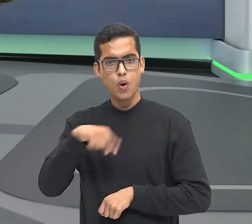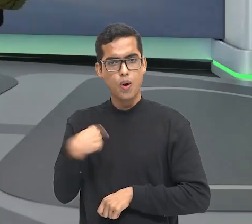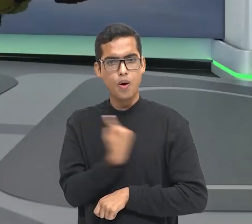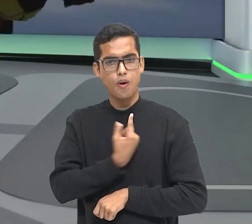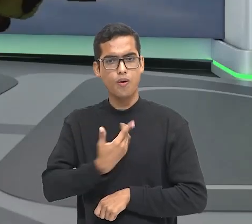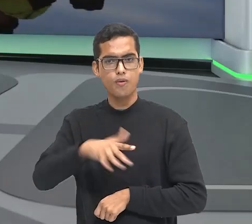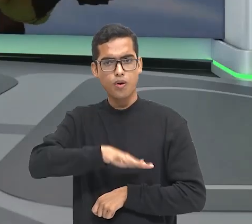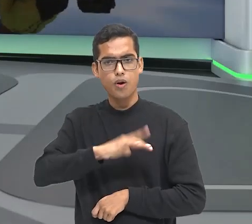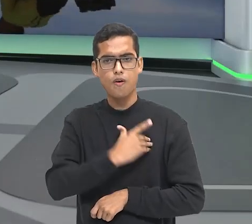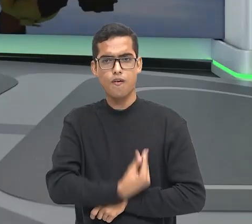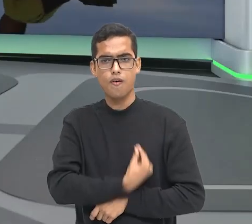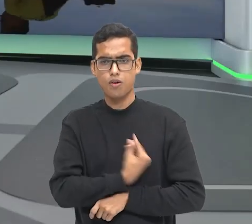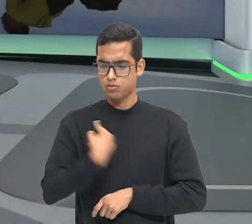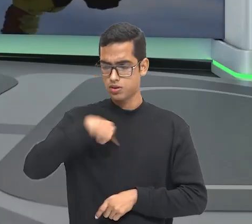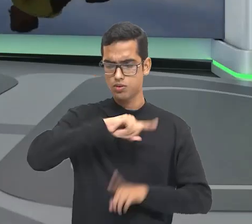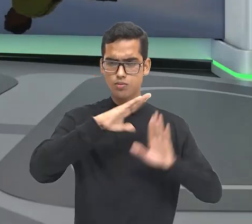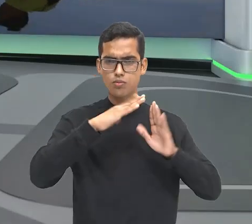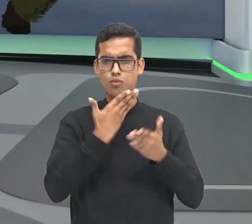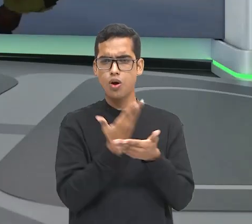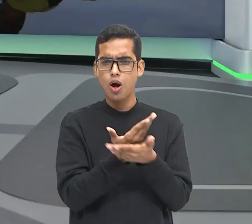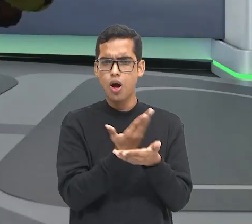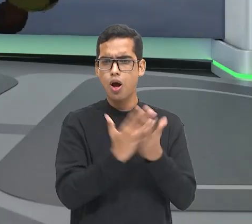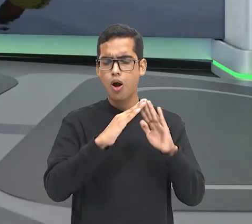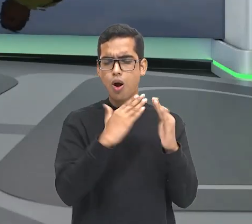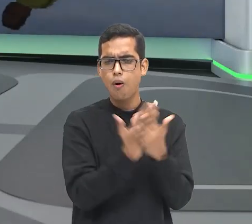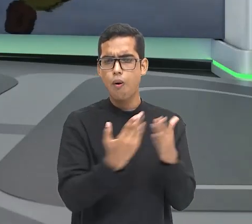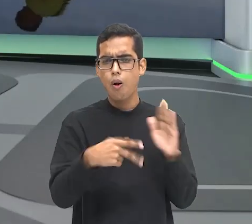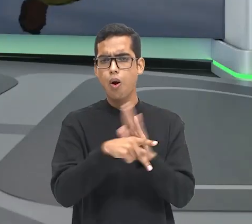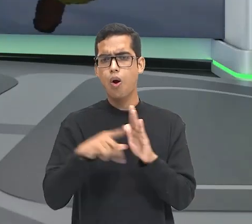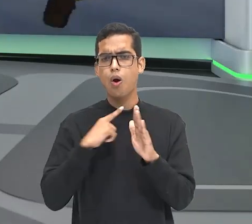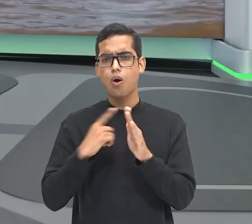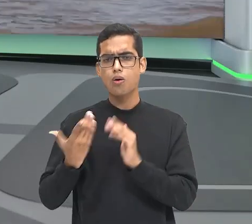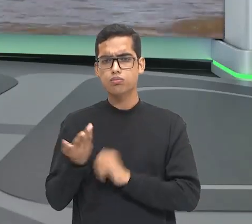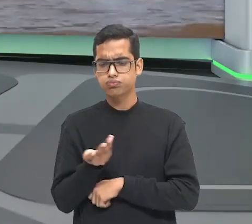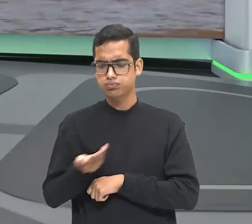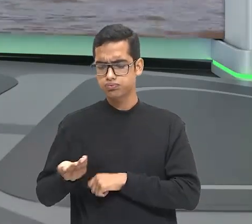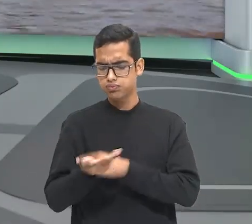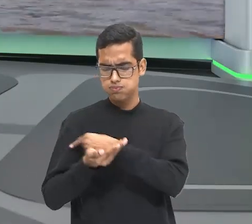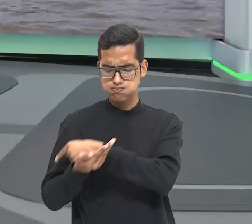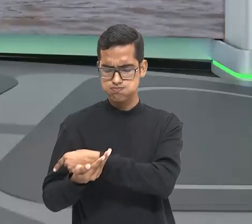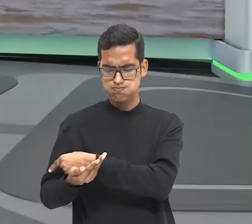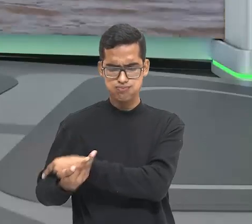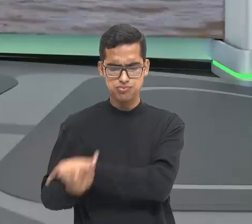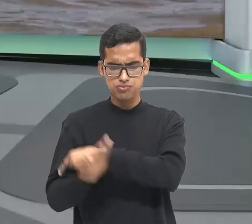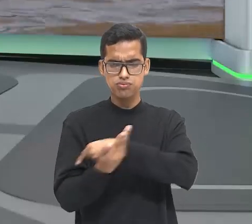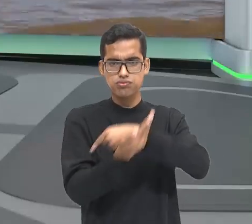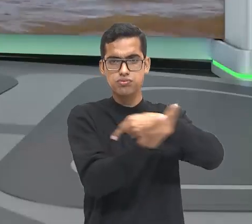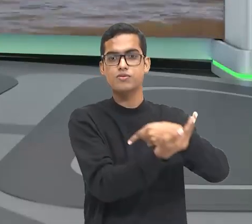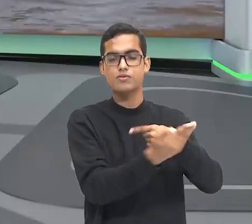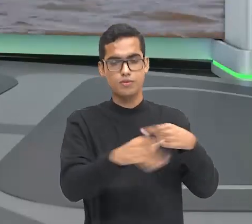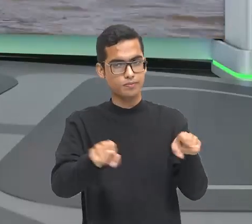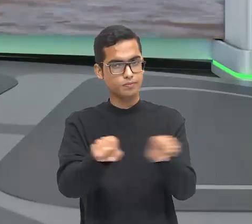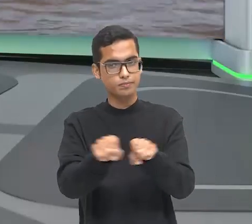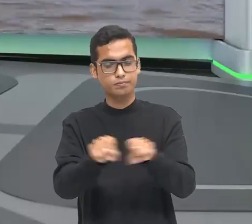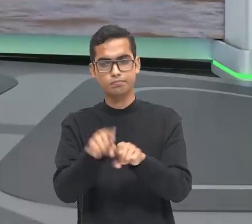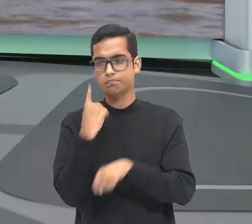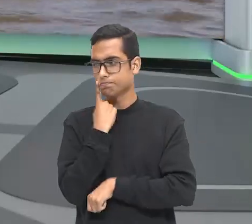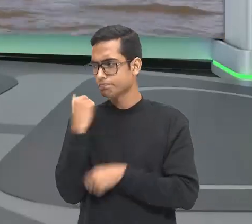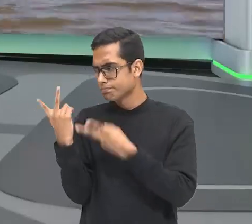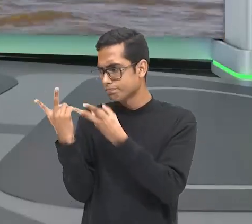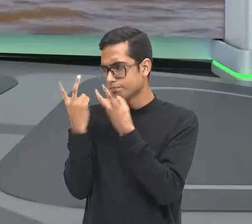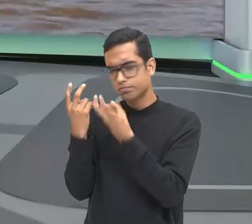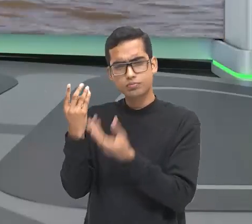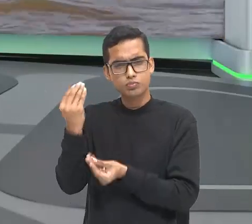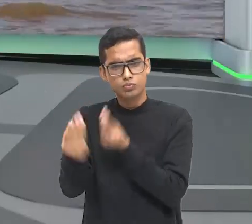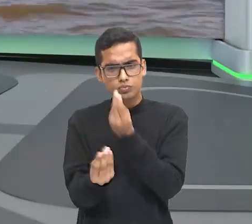de canoa, para você ver que não tem obstáculo aí quando se quer estudar, né? E como você pode observar,